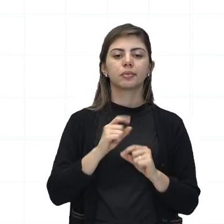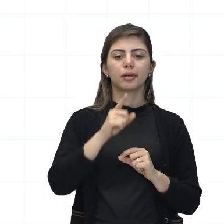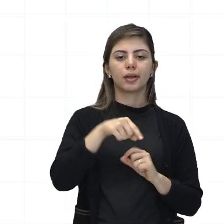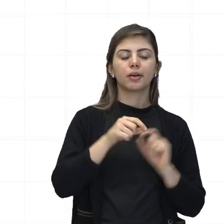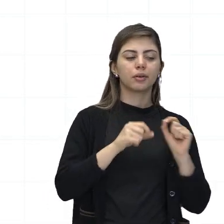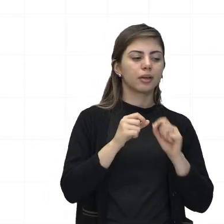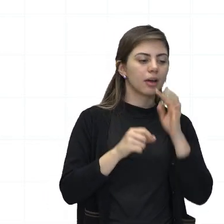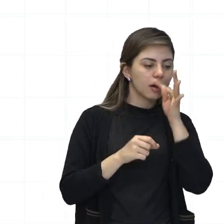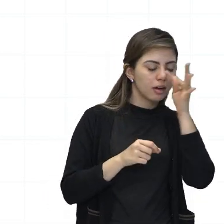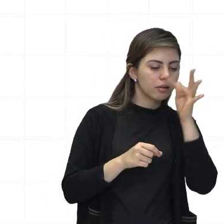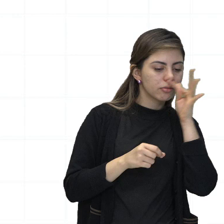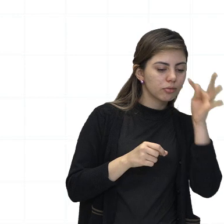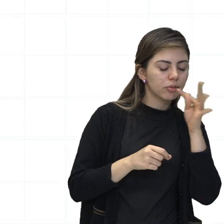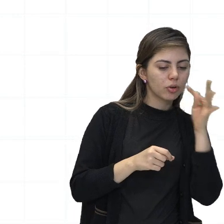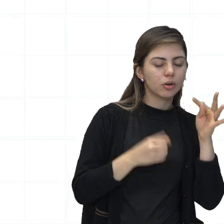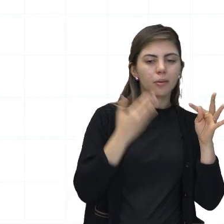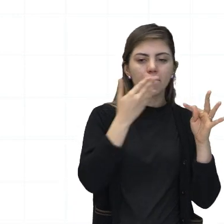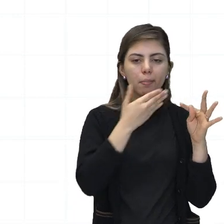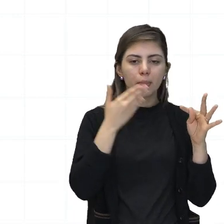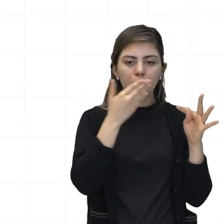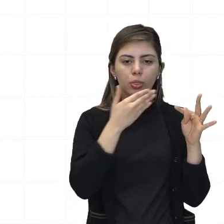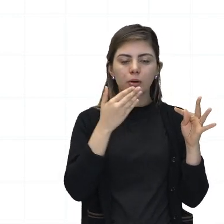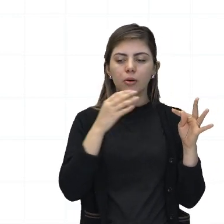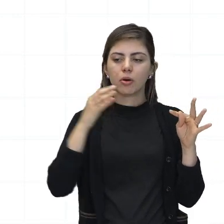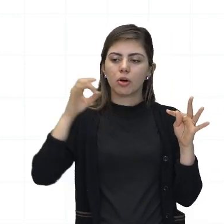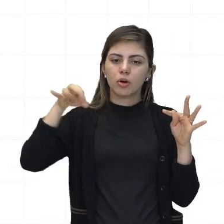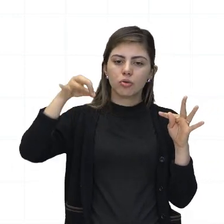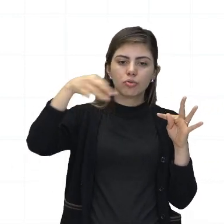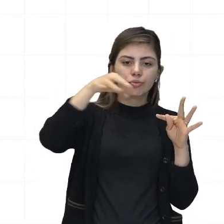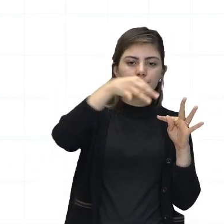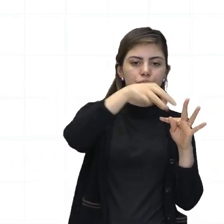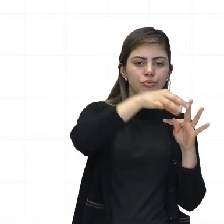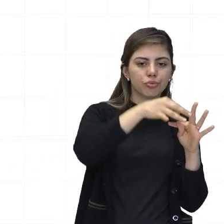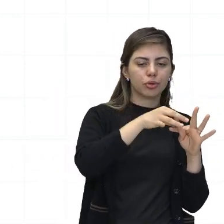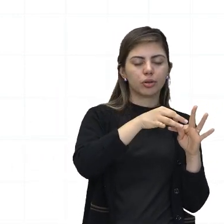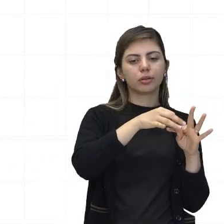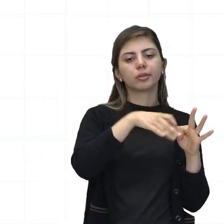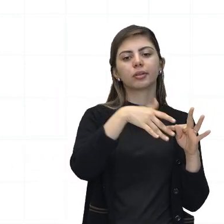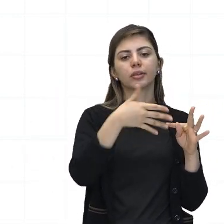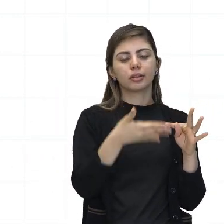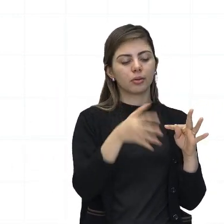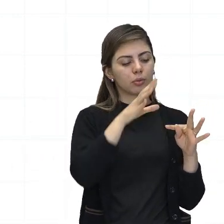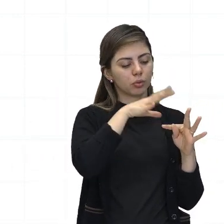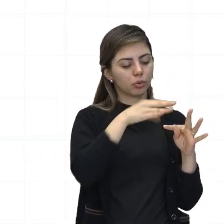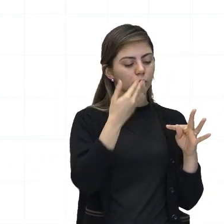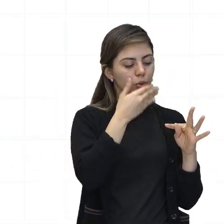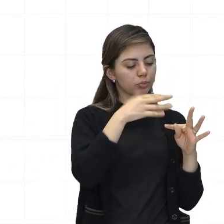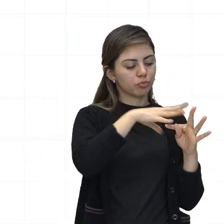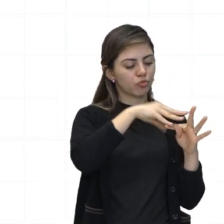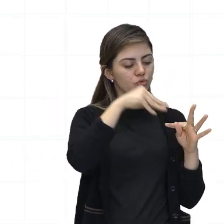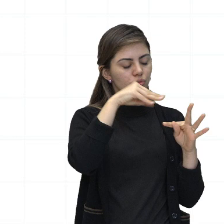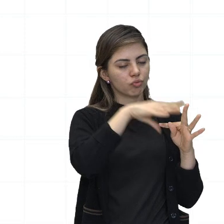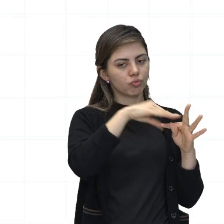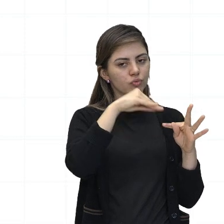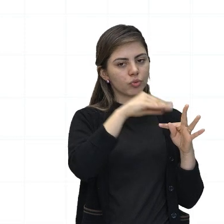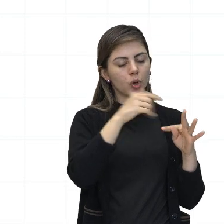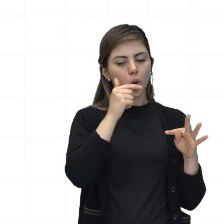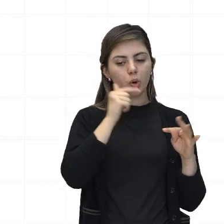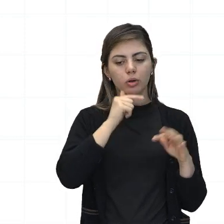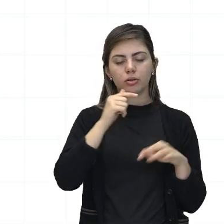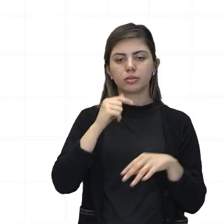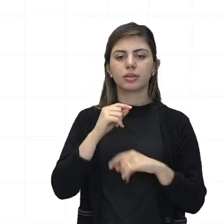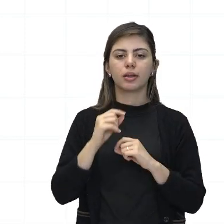fornecem néctar e pólen às abelhas e, por sua vez, transferem o pólen, permitindo a reprodução